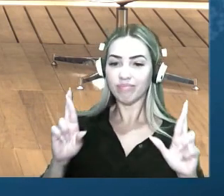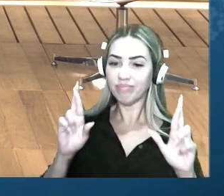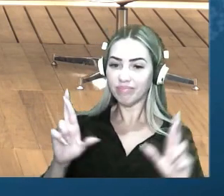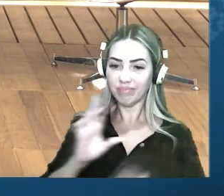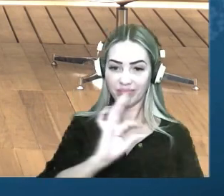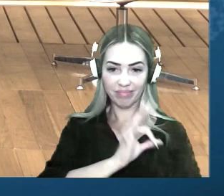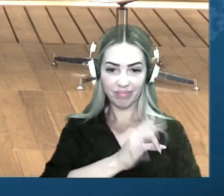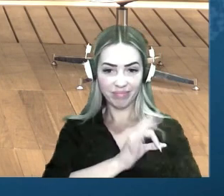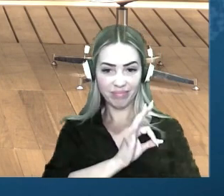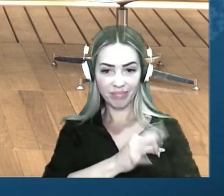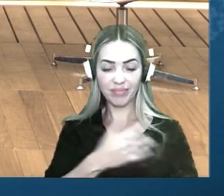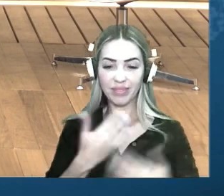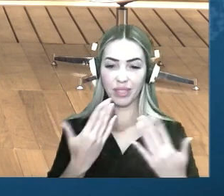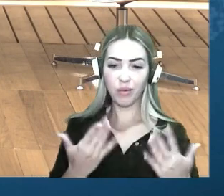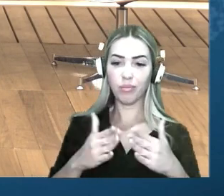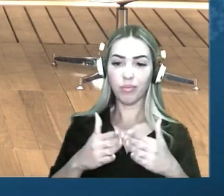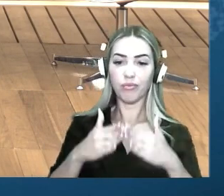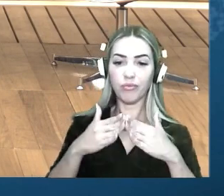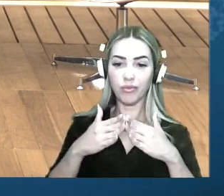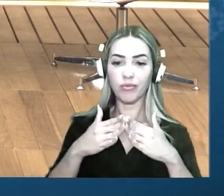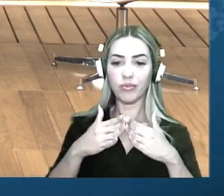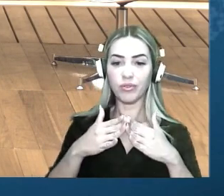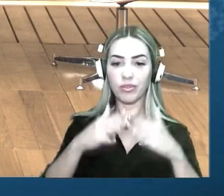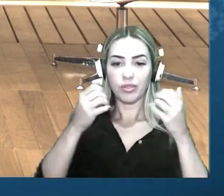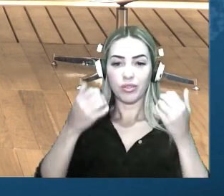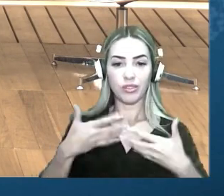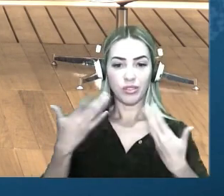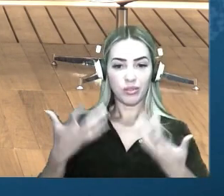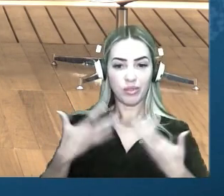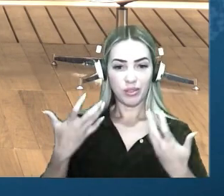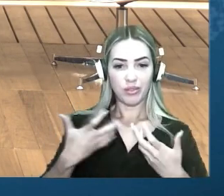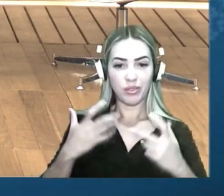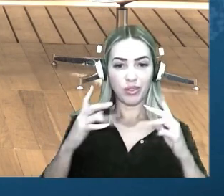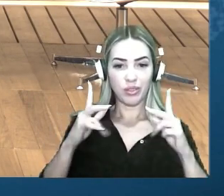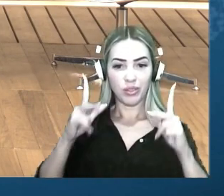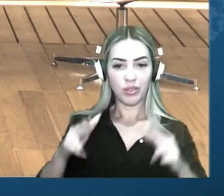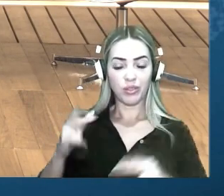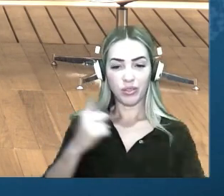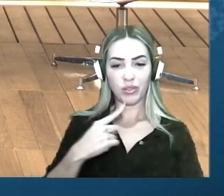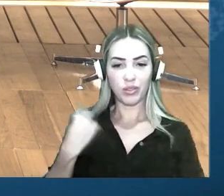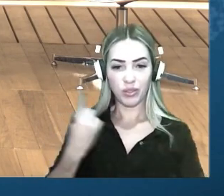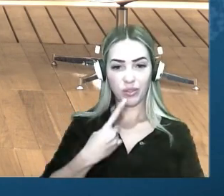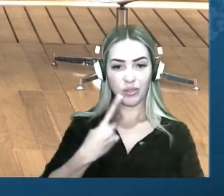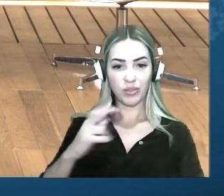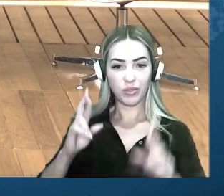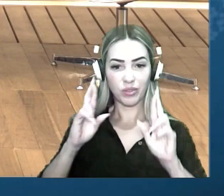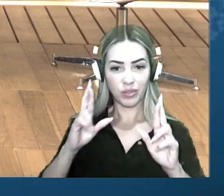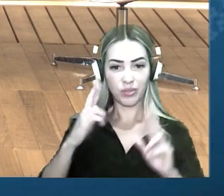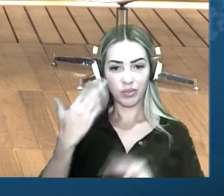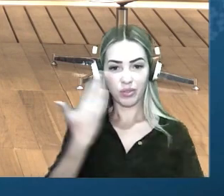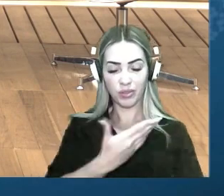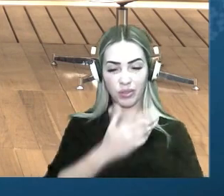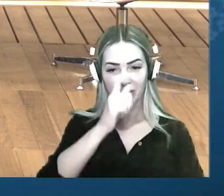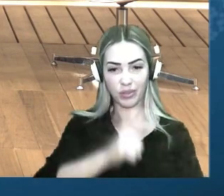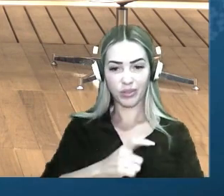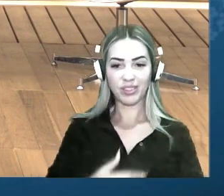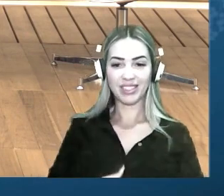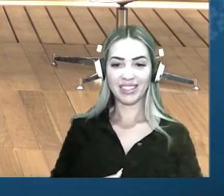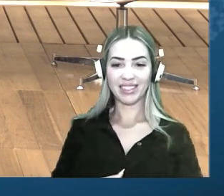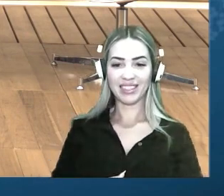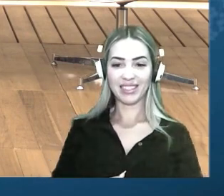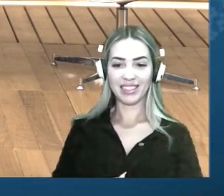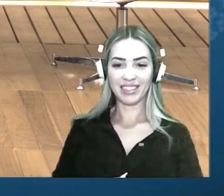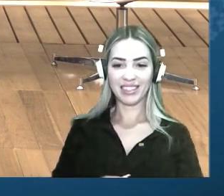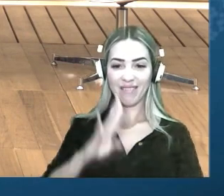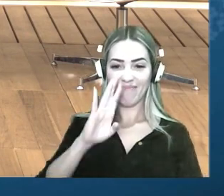por favor, seja muito inspiradora, como todos nós esperamos que você assim o seja. Muito bem-vinda.